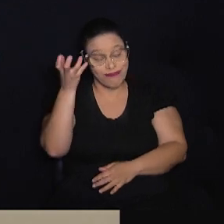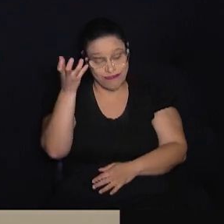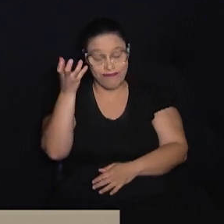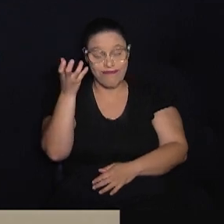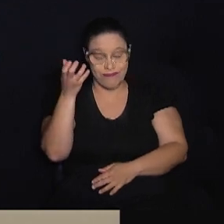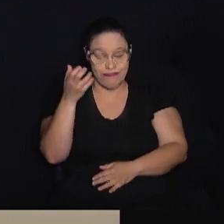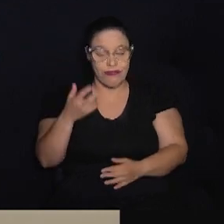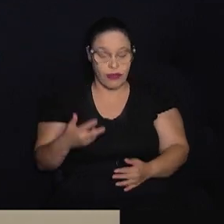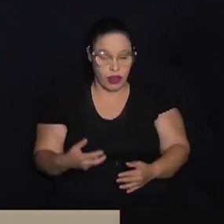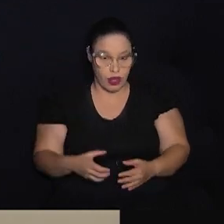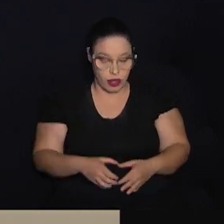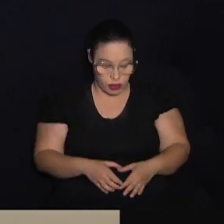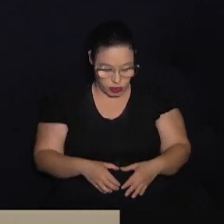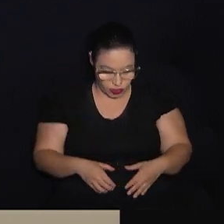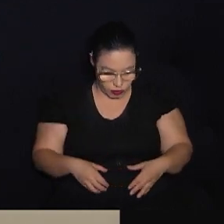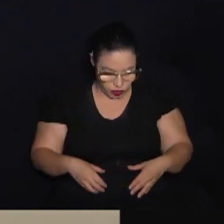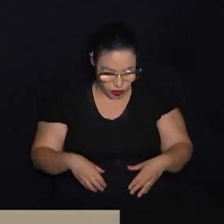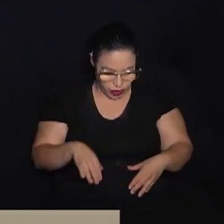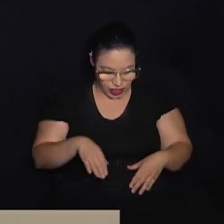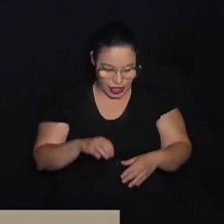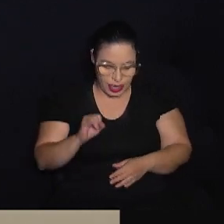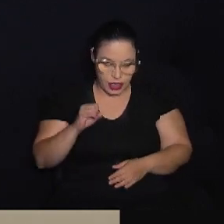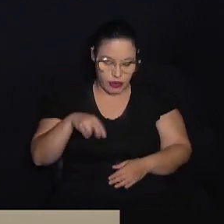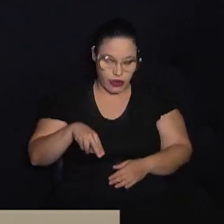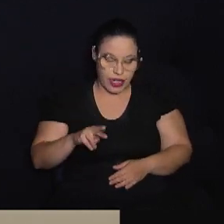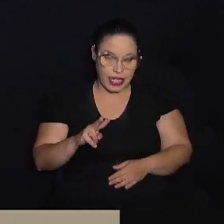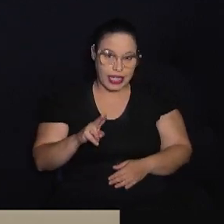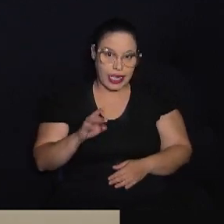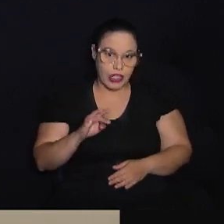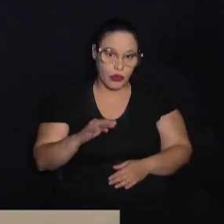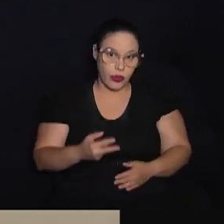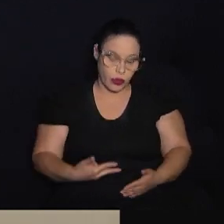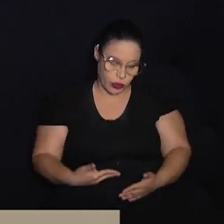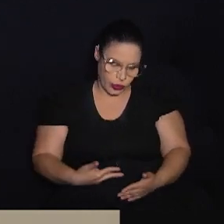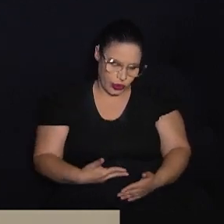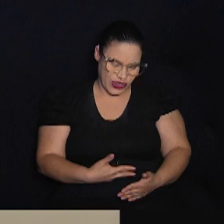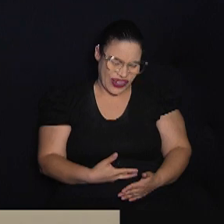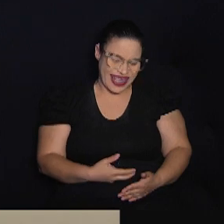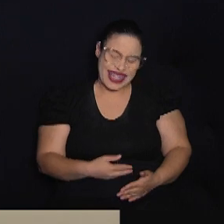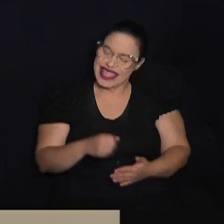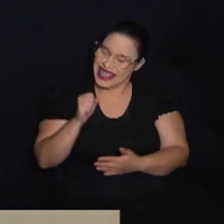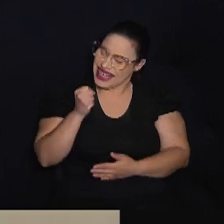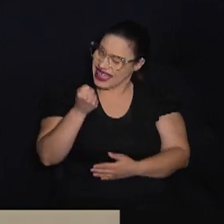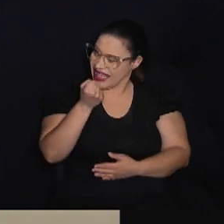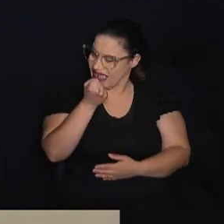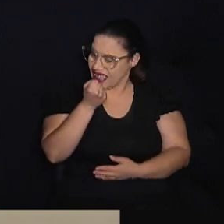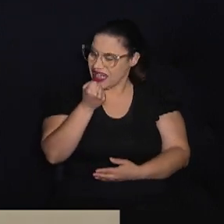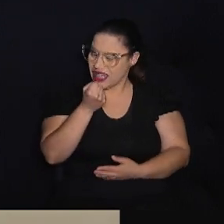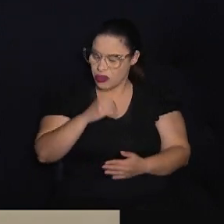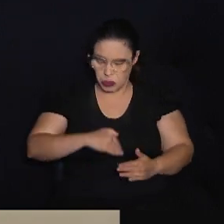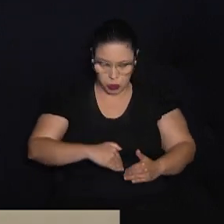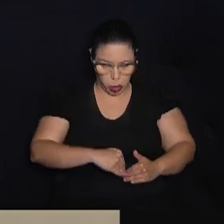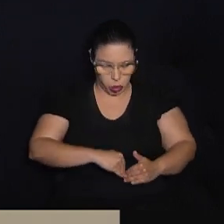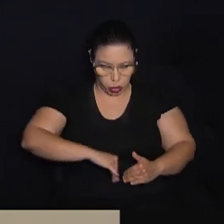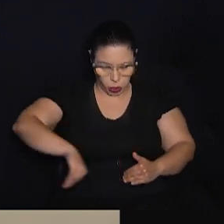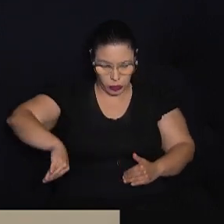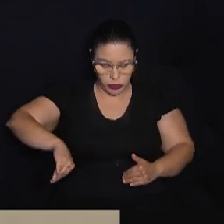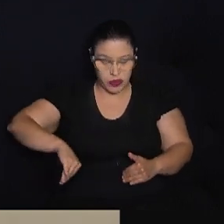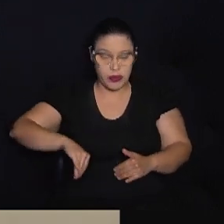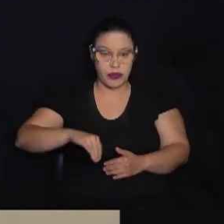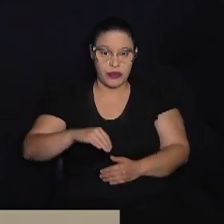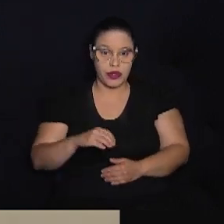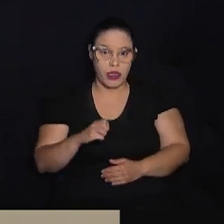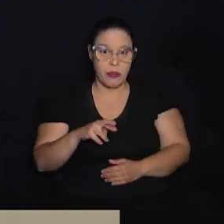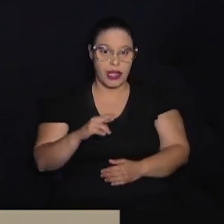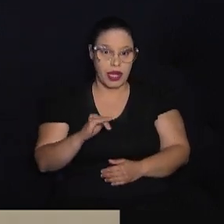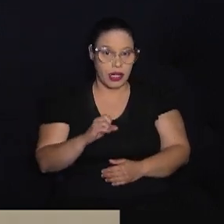Se o tumor passa a ser invasivo, aí você tem que fazer uma cirurgia mais radical, para tentar tirar o tumor, ele não tendo